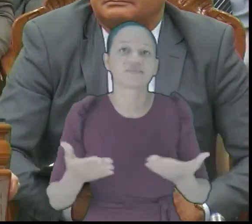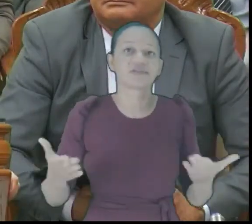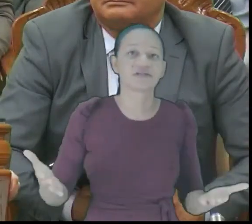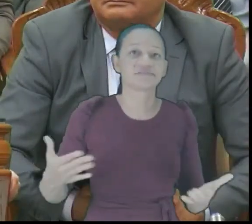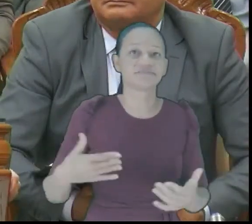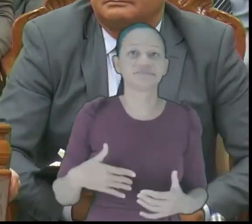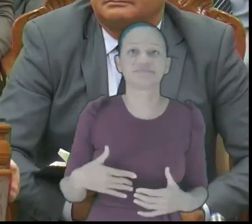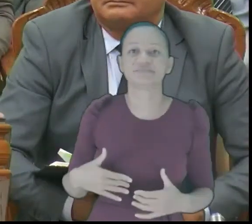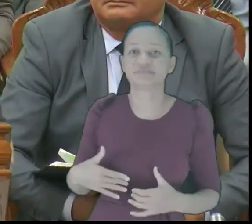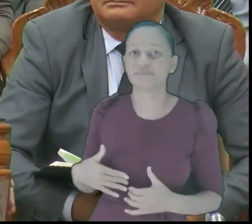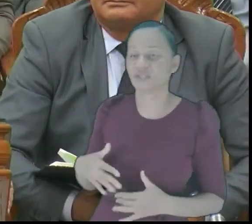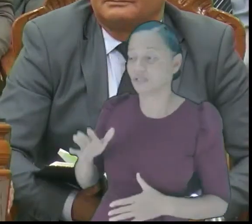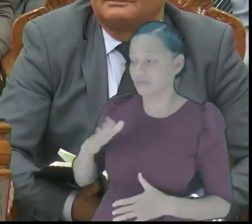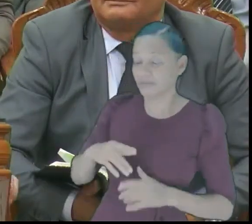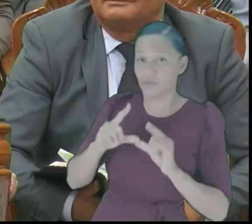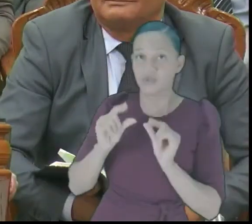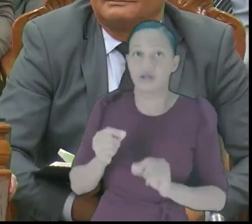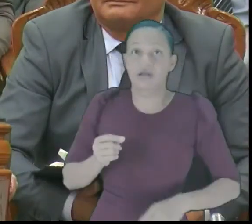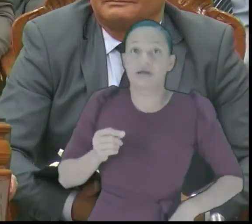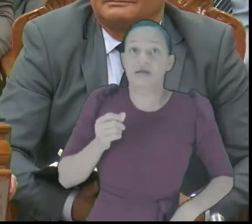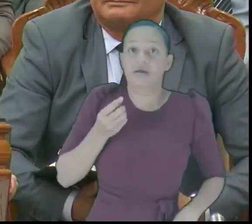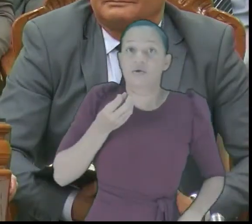Deixa eu ver, meu Deus, meu pulmão tão fraco.